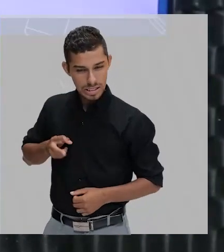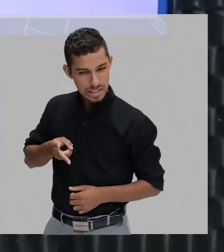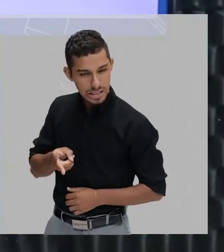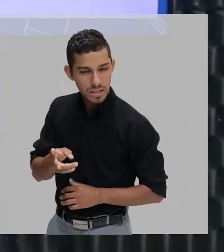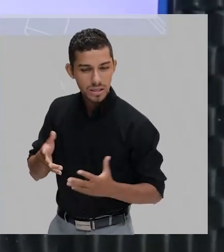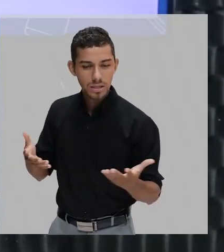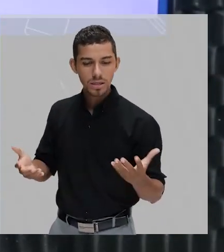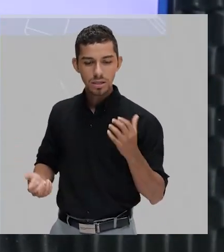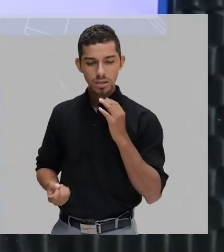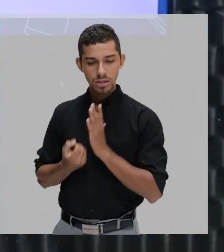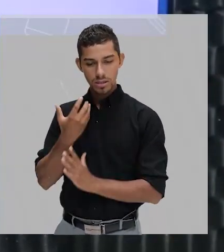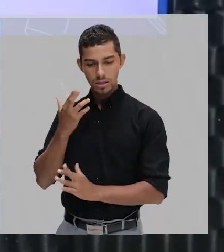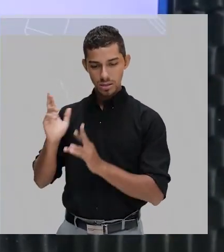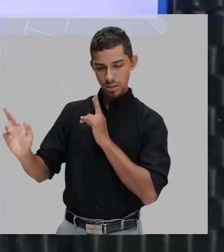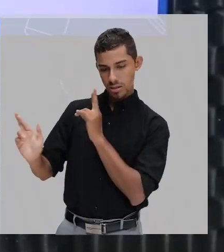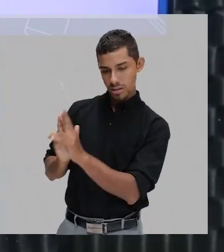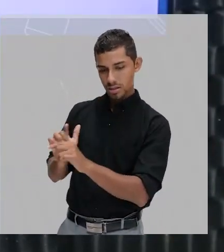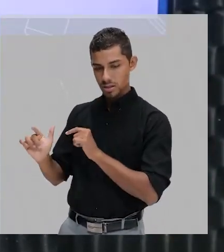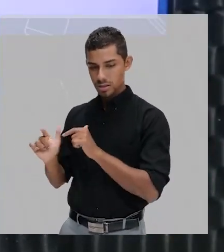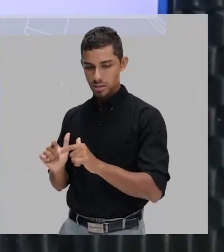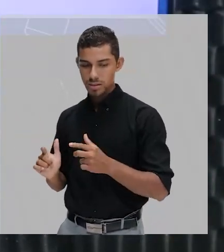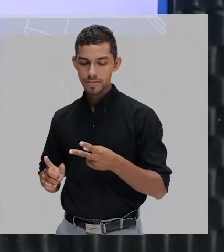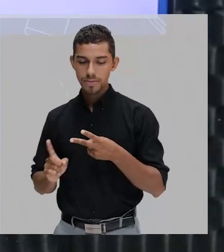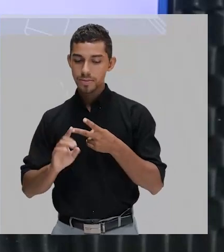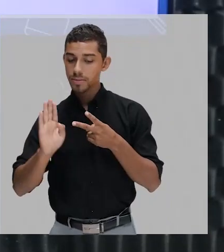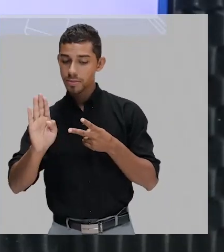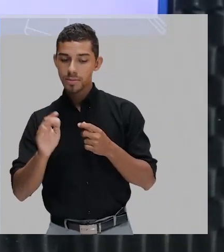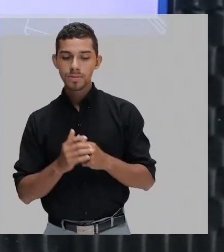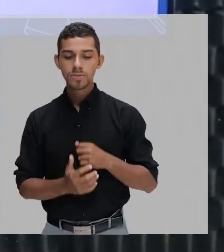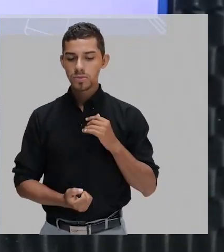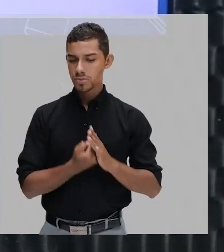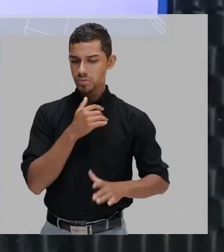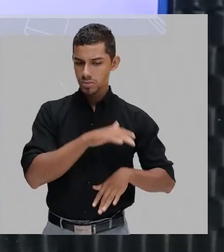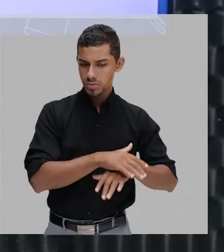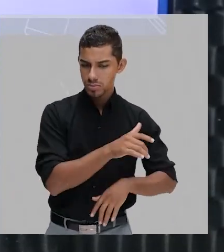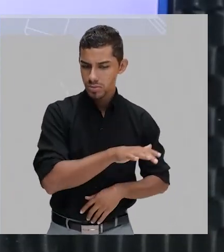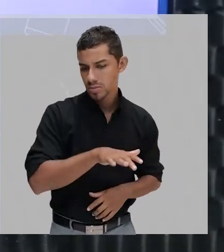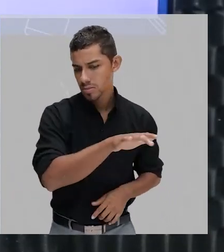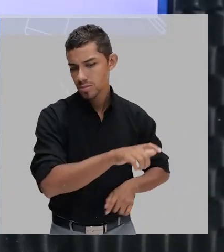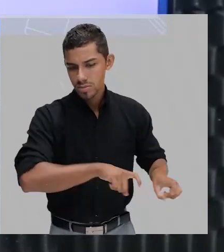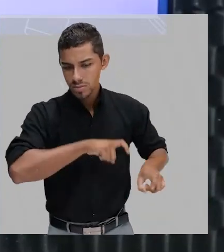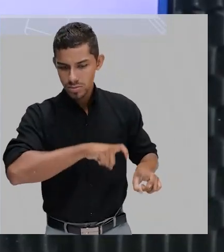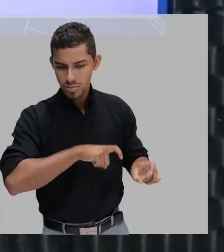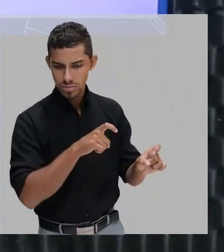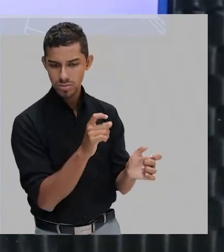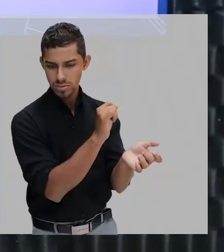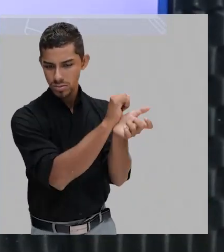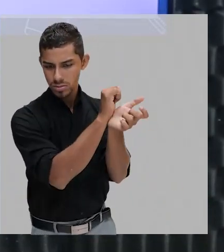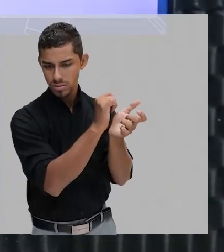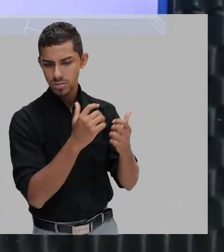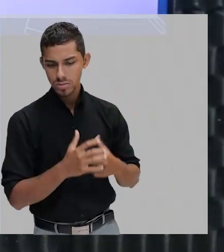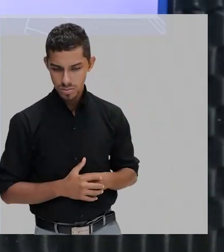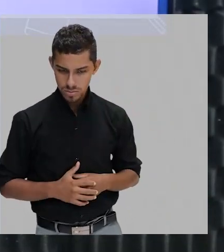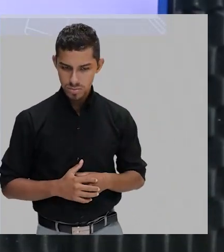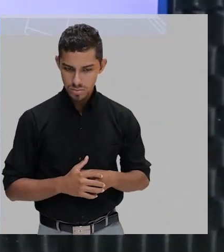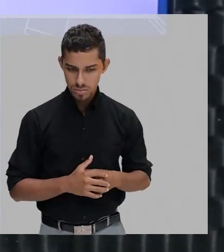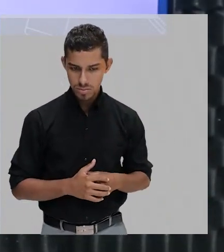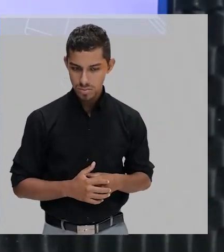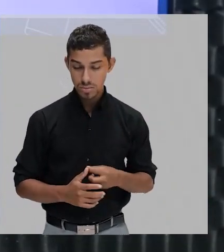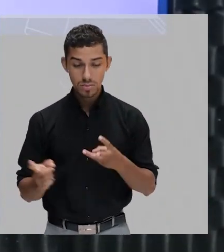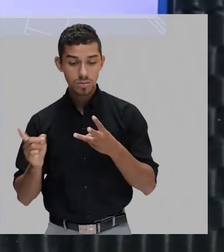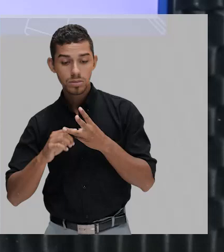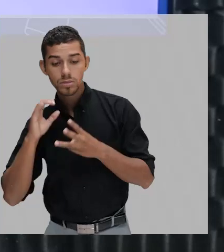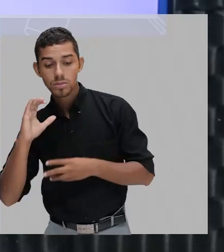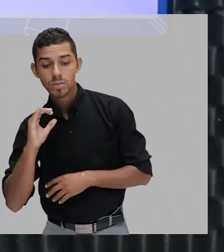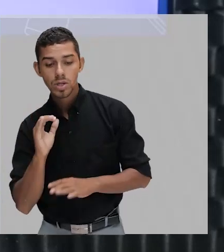Letra A, criação de relações de trabalho. Letra B, fundação de territórios quilombolas. Letra C,